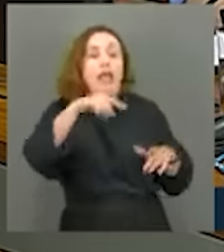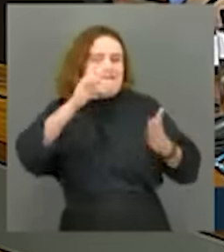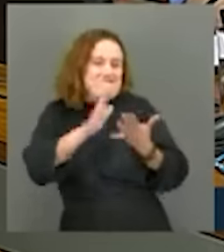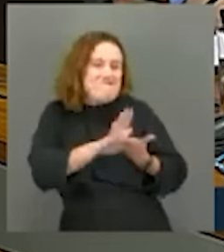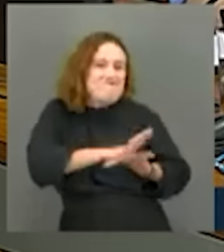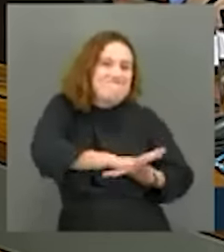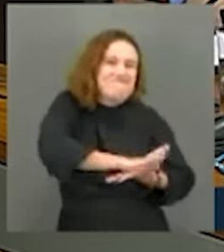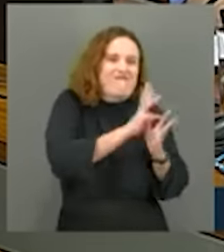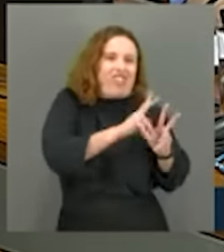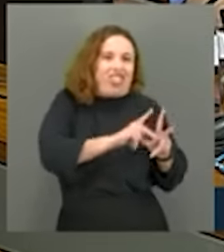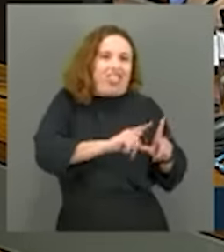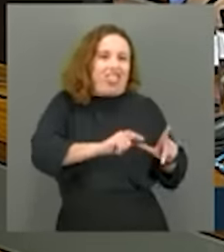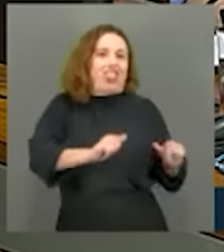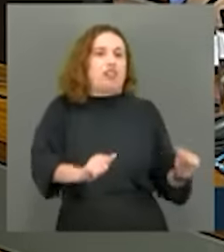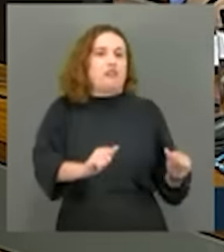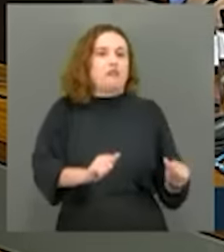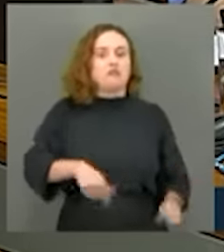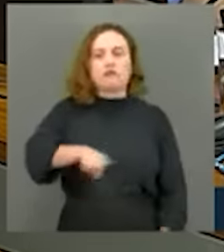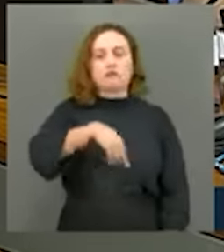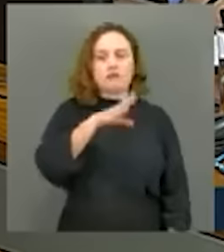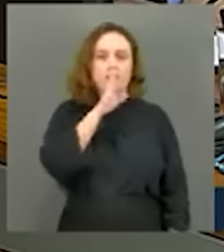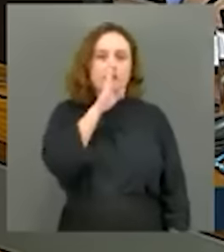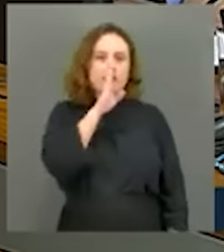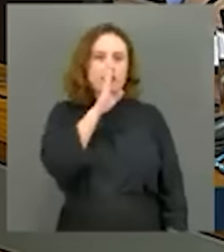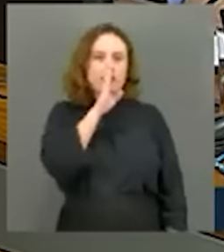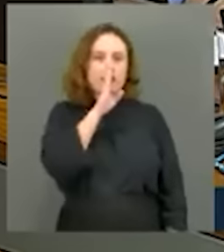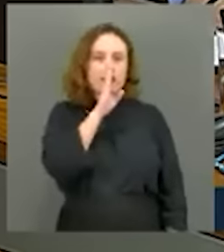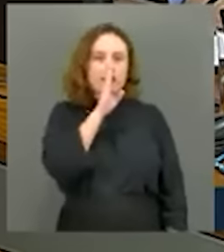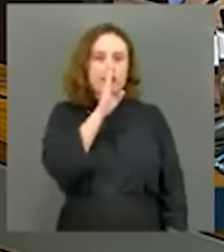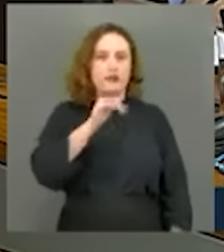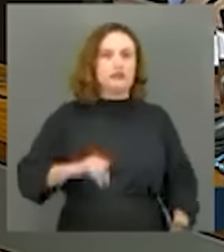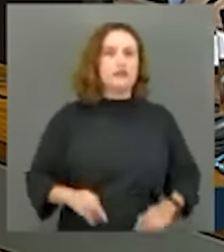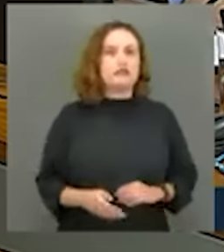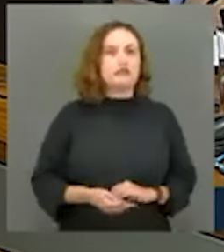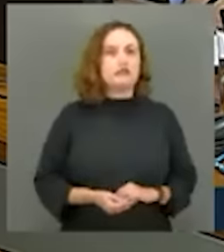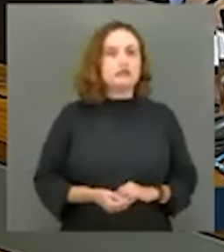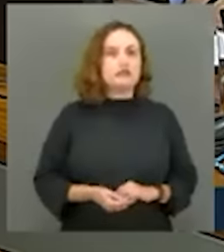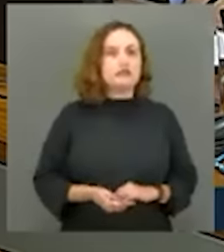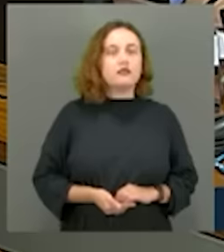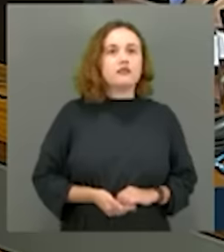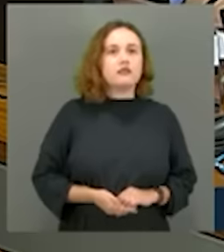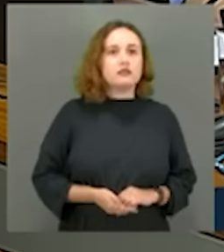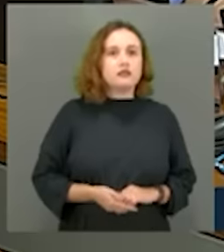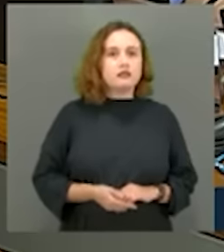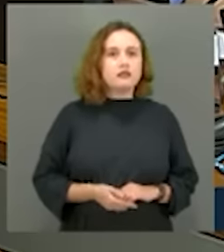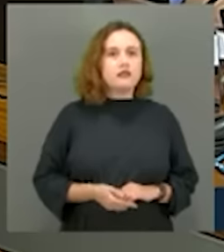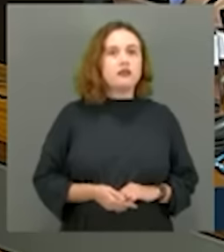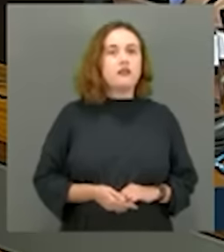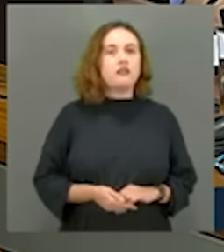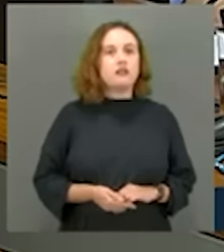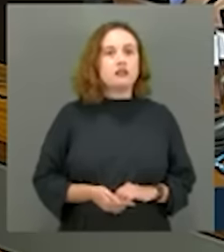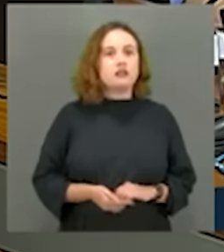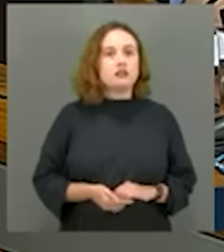e tá todo mundo quietinho mas eu só queria abraçar é